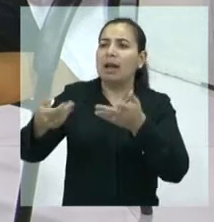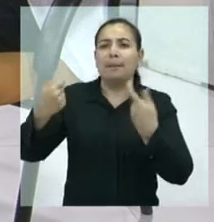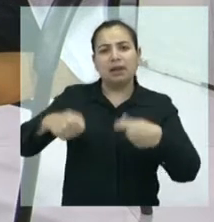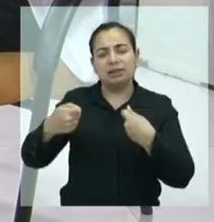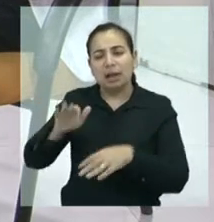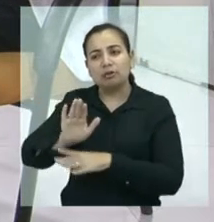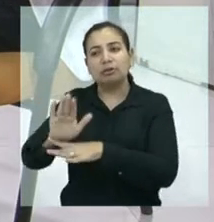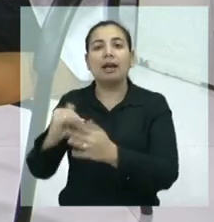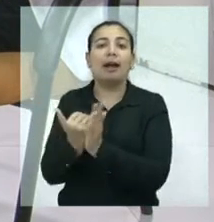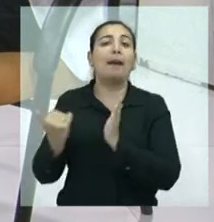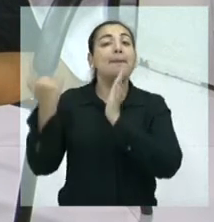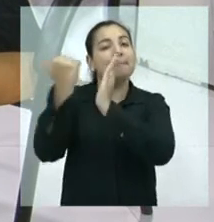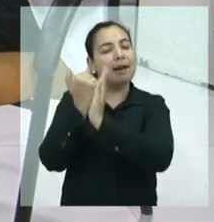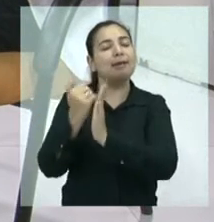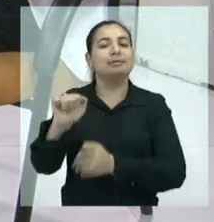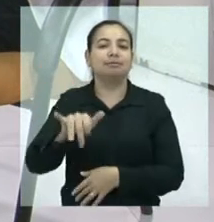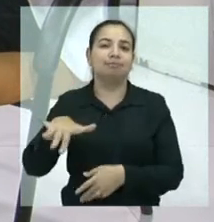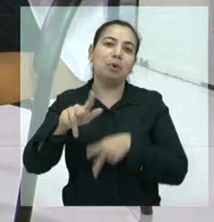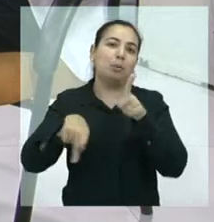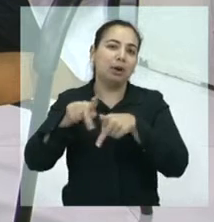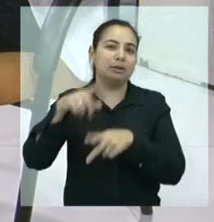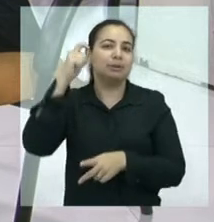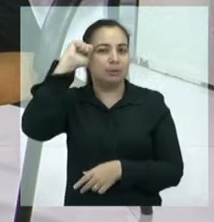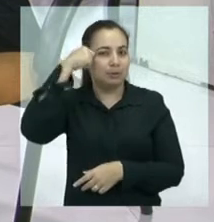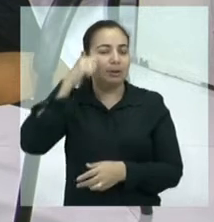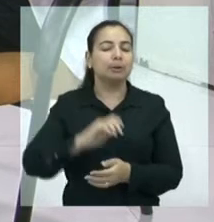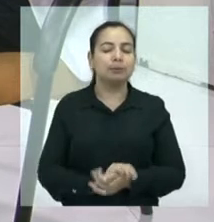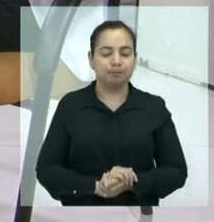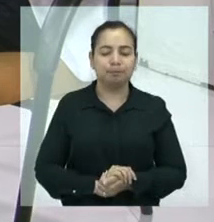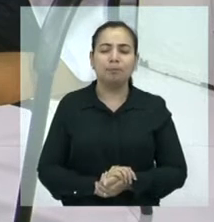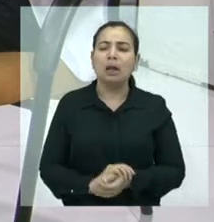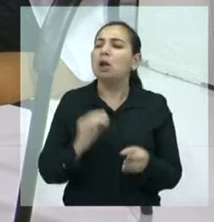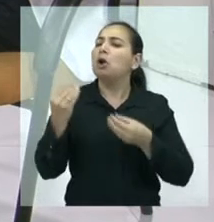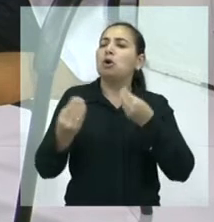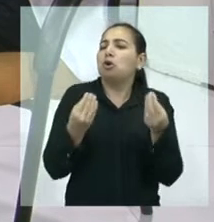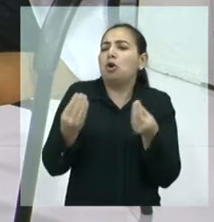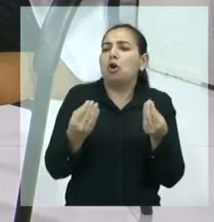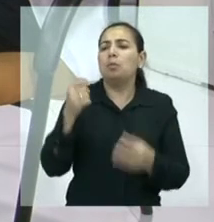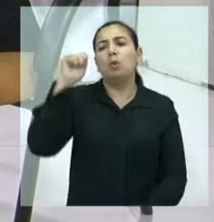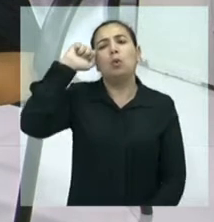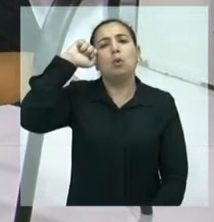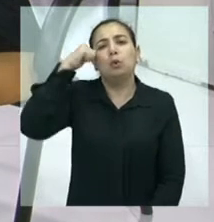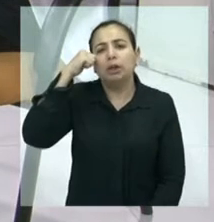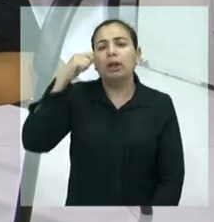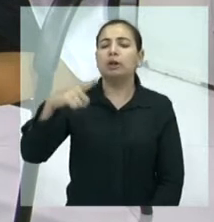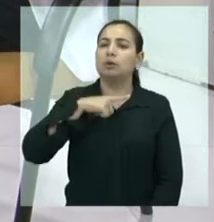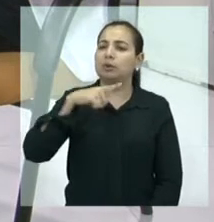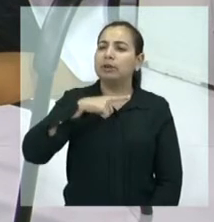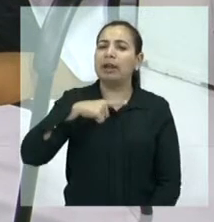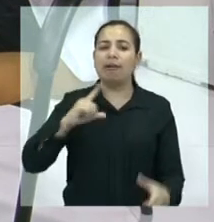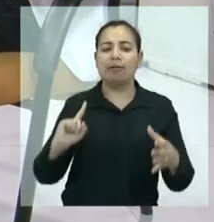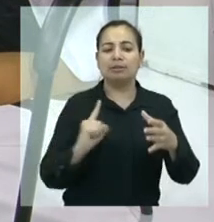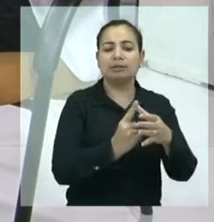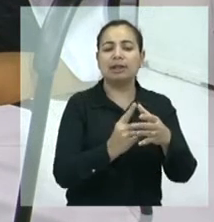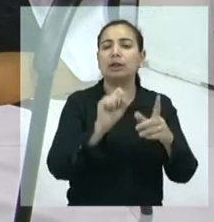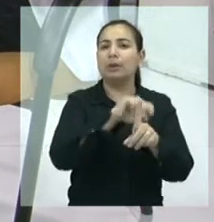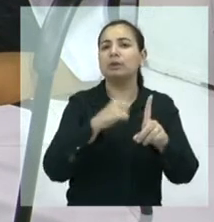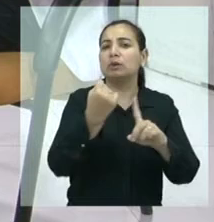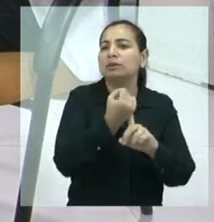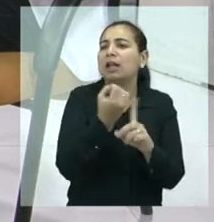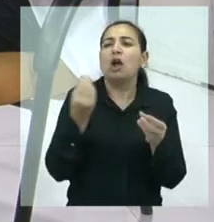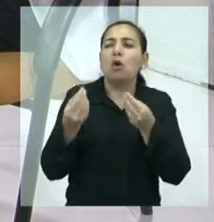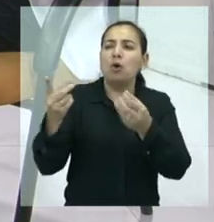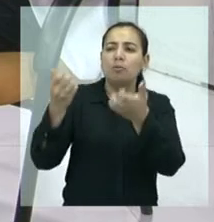assim, como é que o negro está inserido hoje? É evidente que a gente sabe que existem muitas lacunas, né? Mas como o senhor